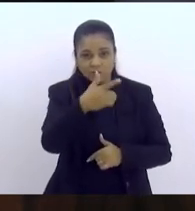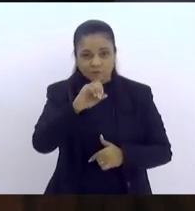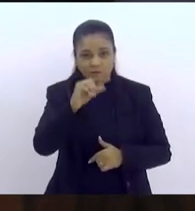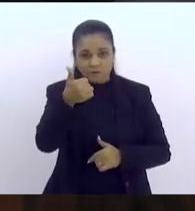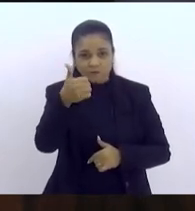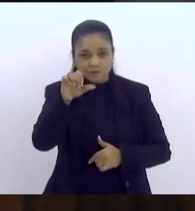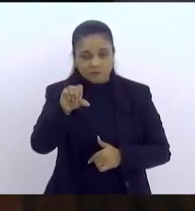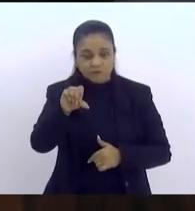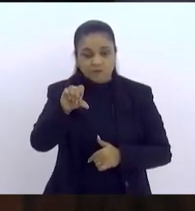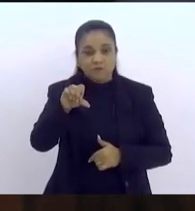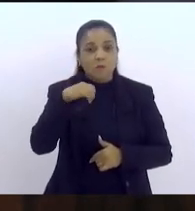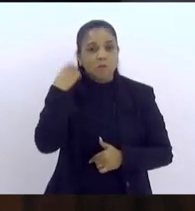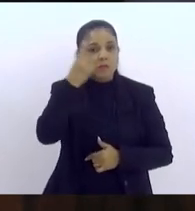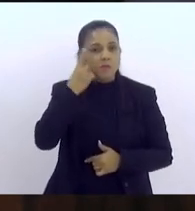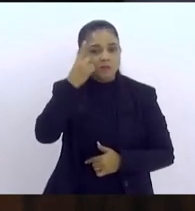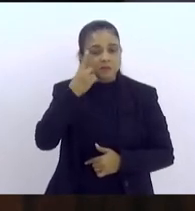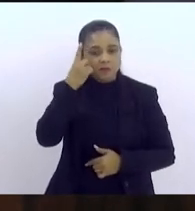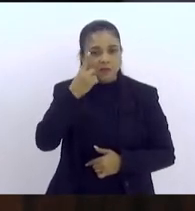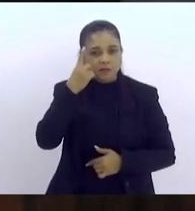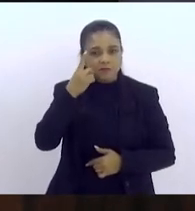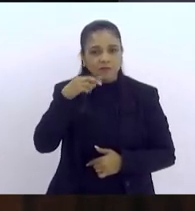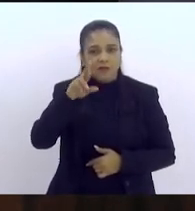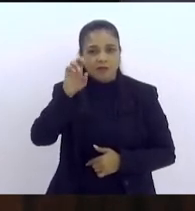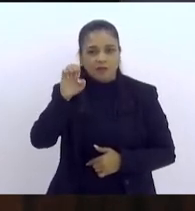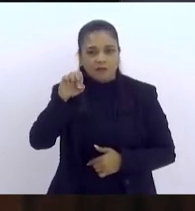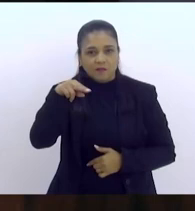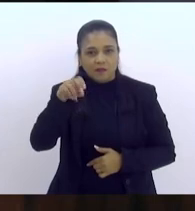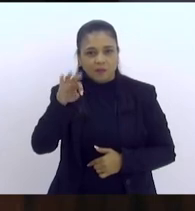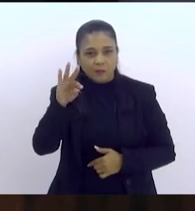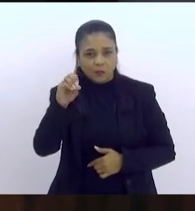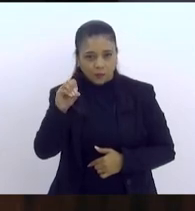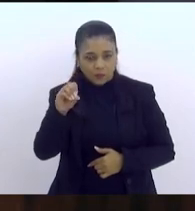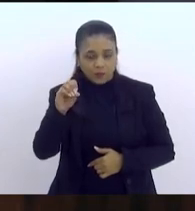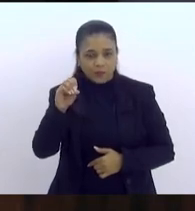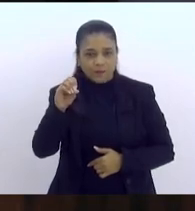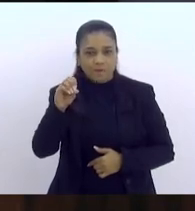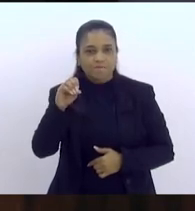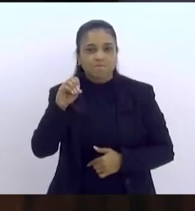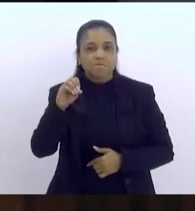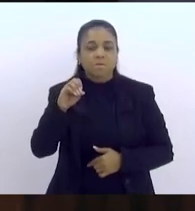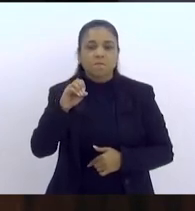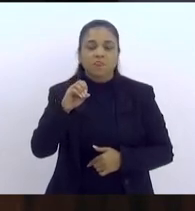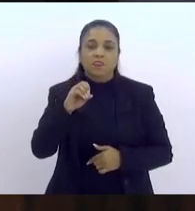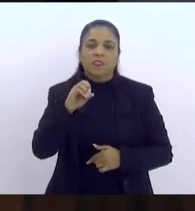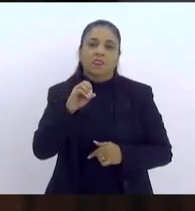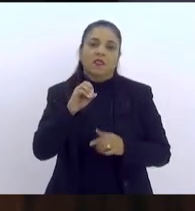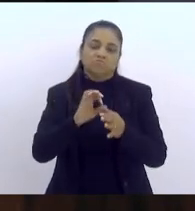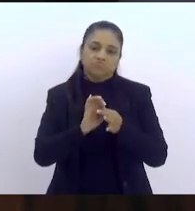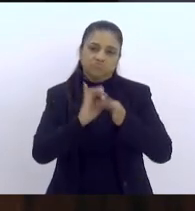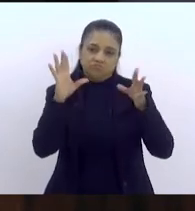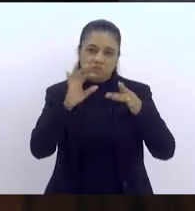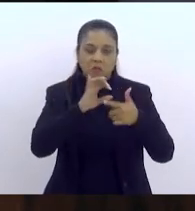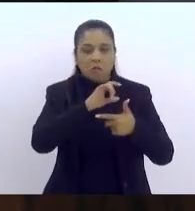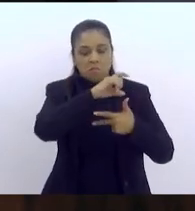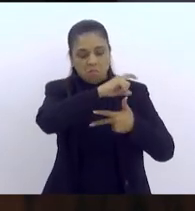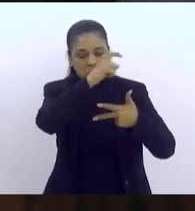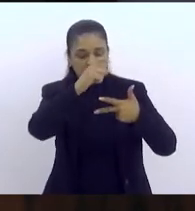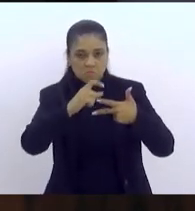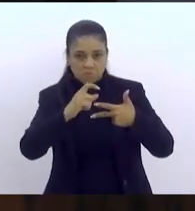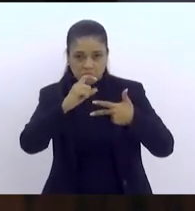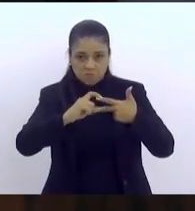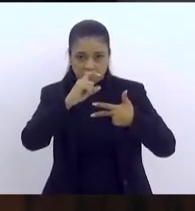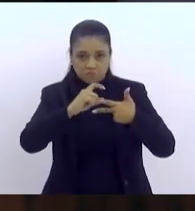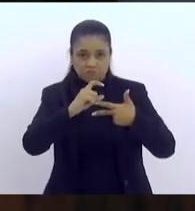1150/2019, de autoria do deputado Renato Gozolino, que autoriza o Poder Executivo a instalação de uma